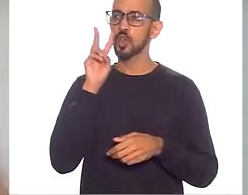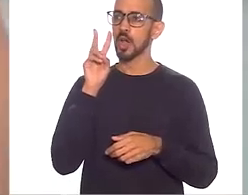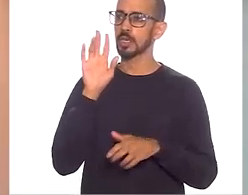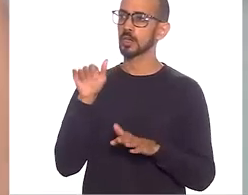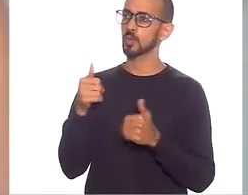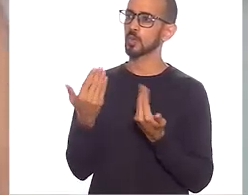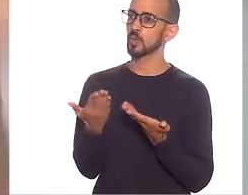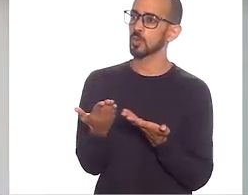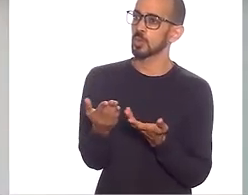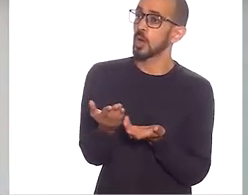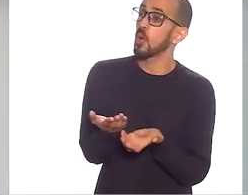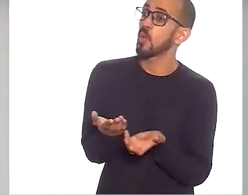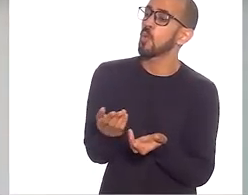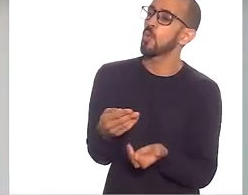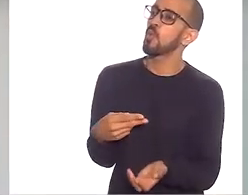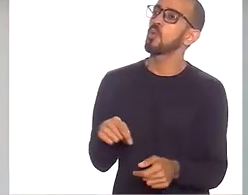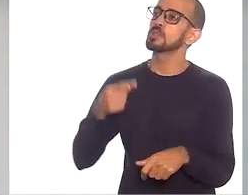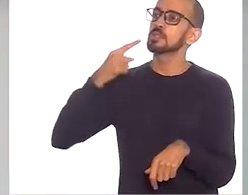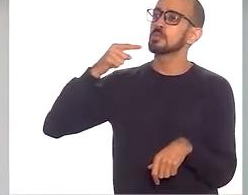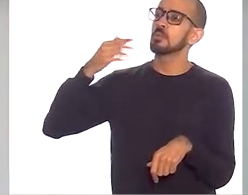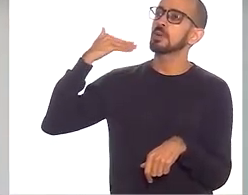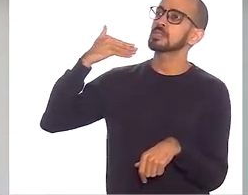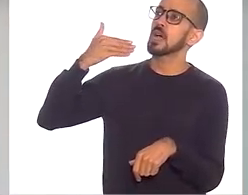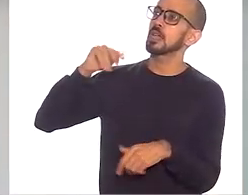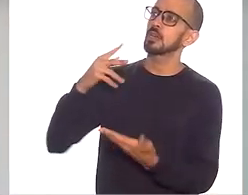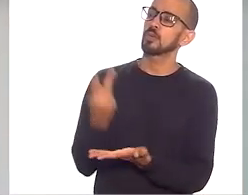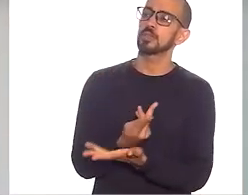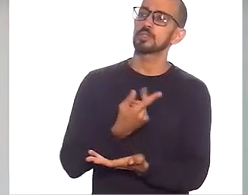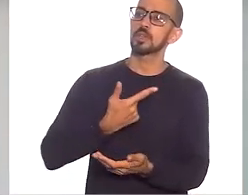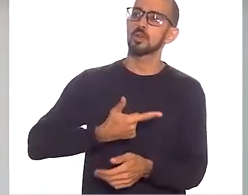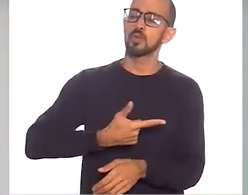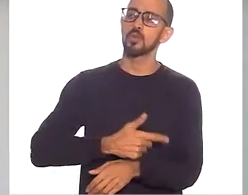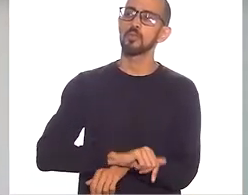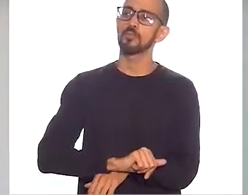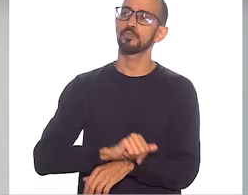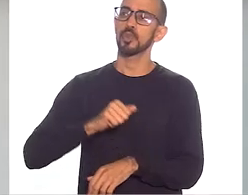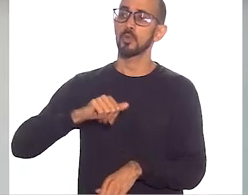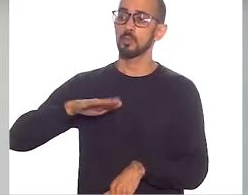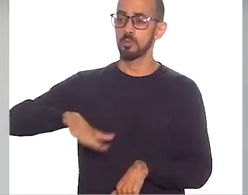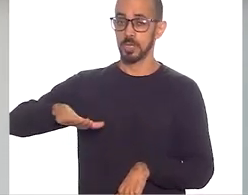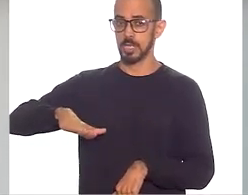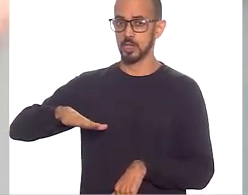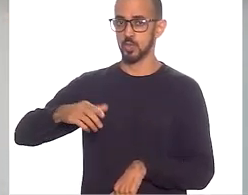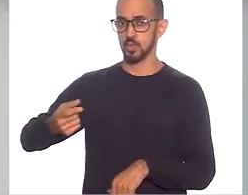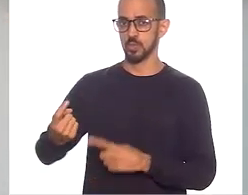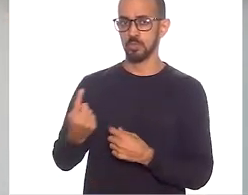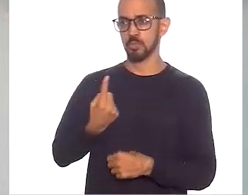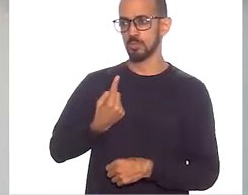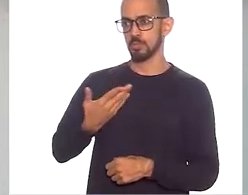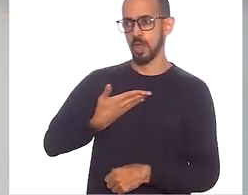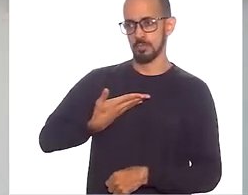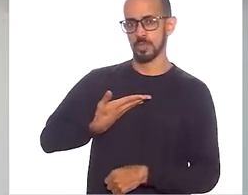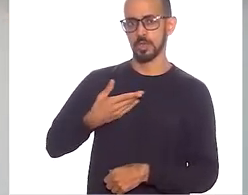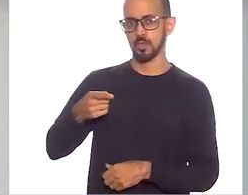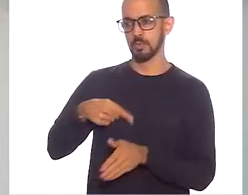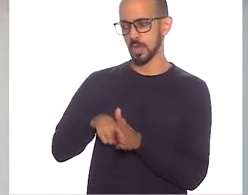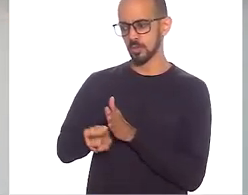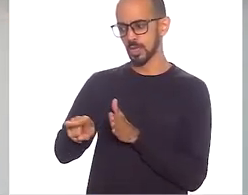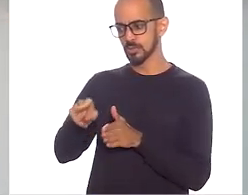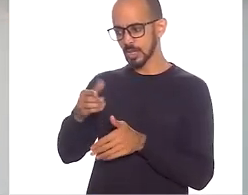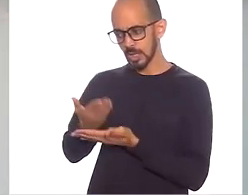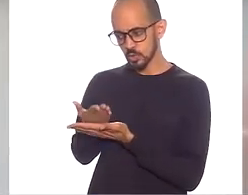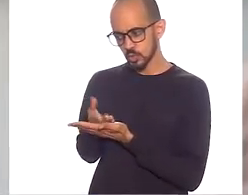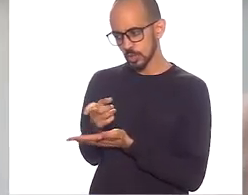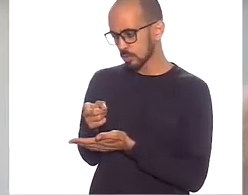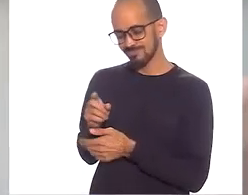você. Semana, no meio da pandemia, em 2020, a gente tem um menino muito próximo da gente. E uma hora eu peguei o telefone e falei: "Você está